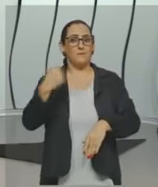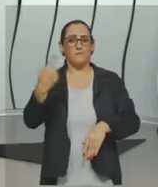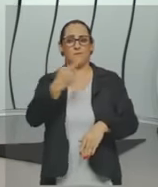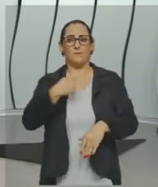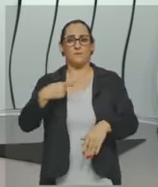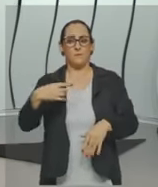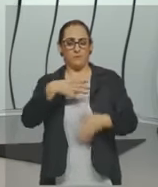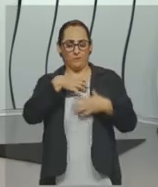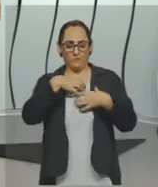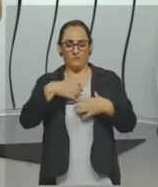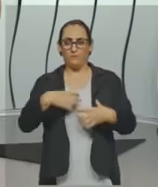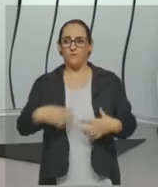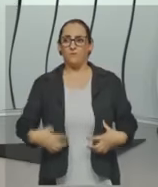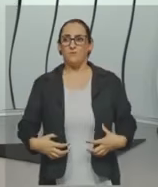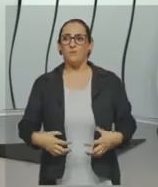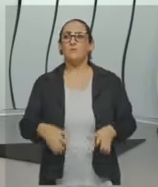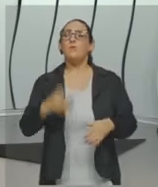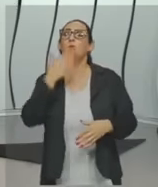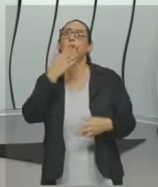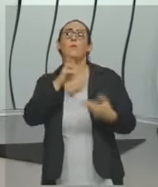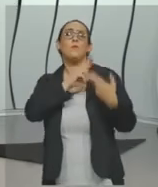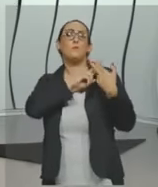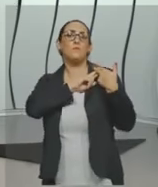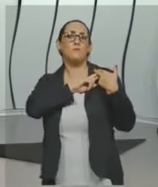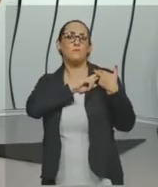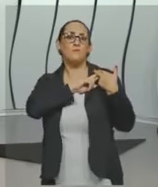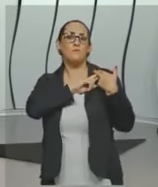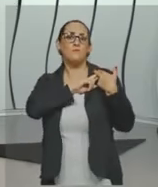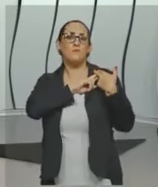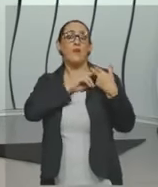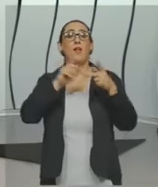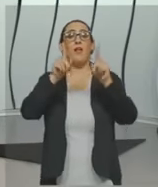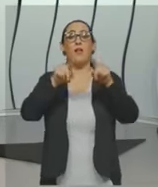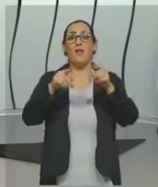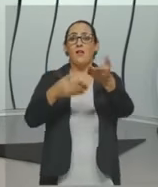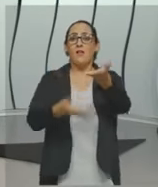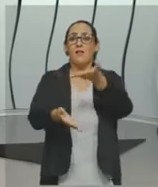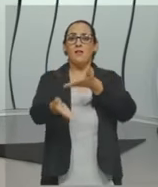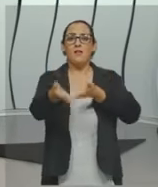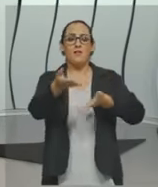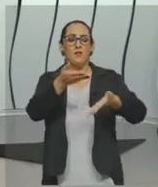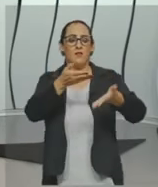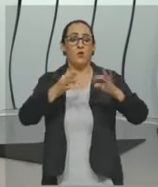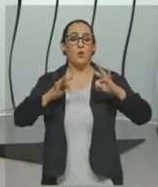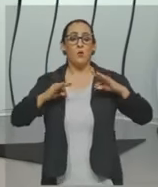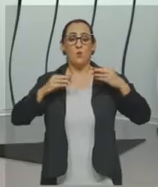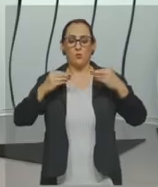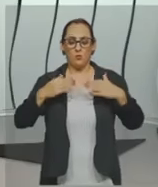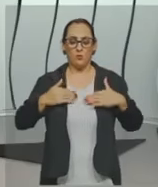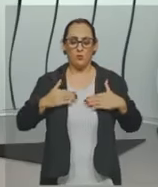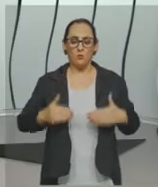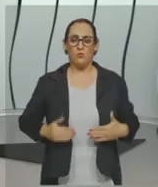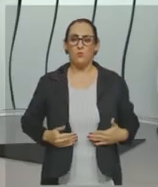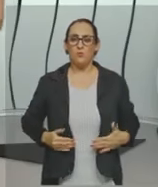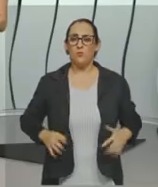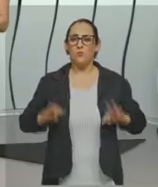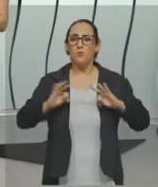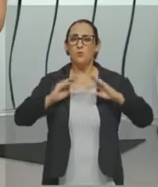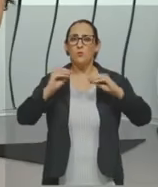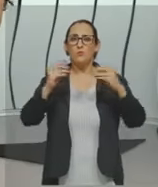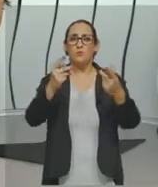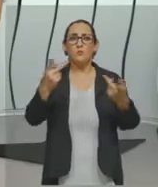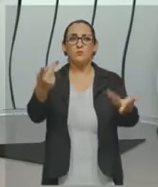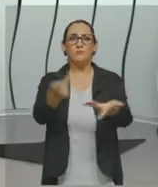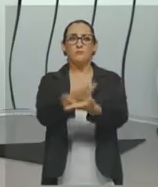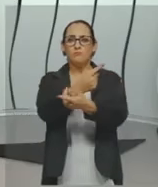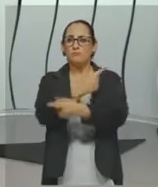que é a função dele? Como eu disse, integrar o nosso organismo com o meio ambiente. Como?